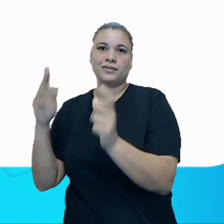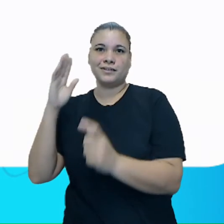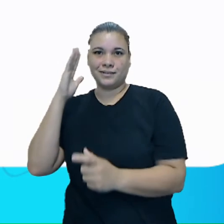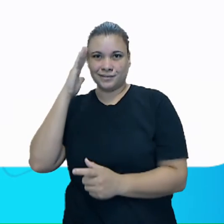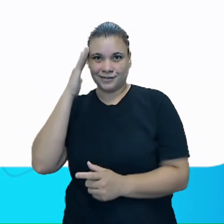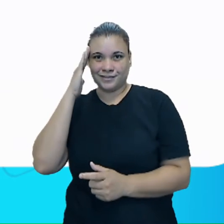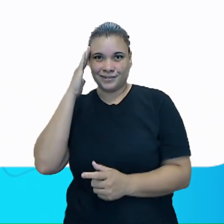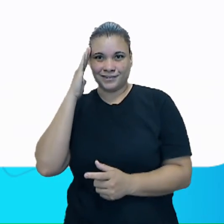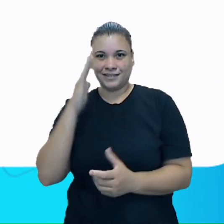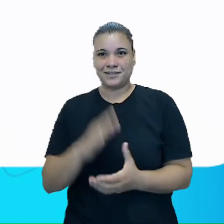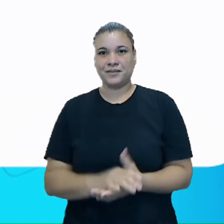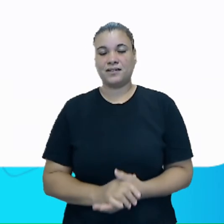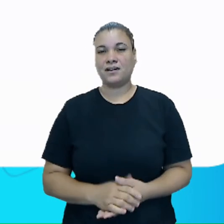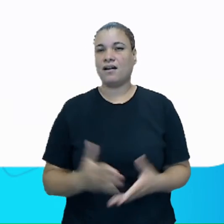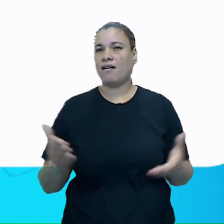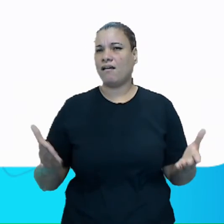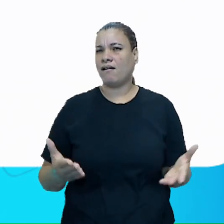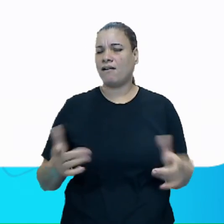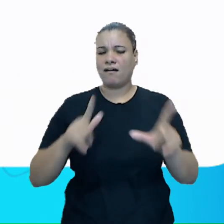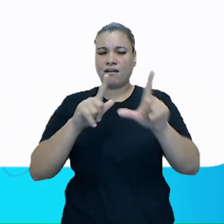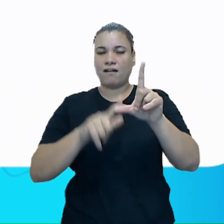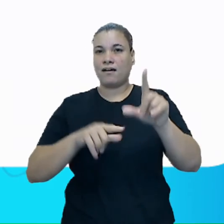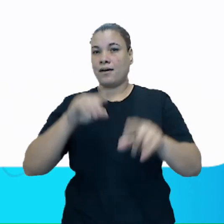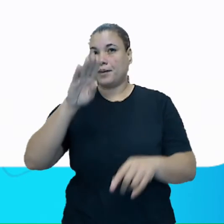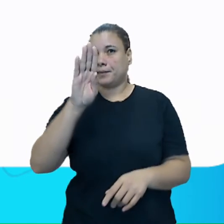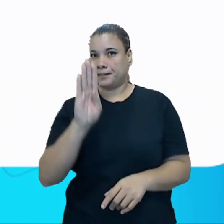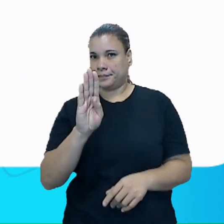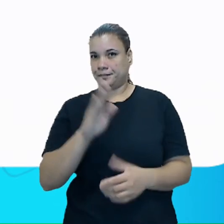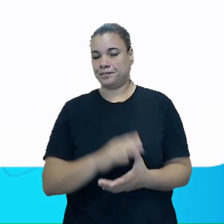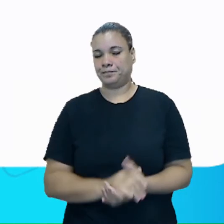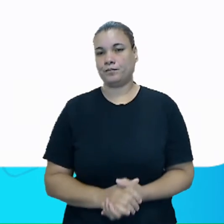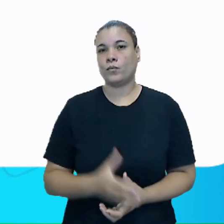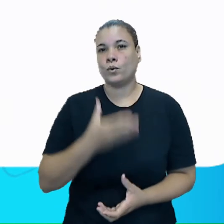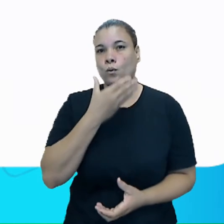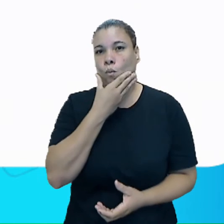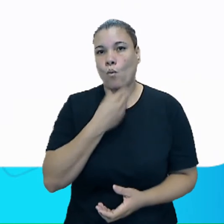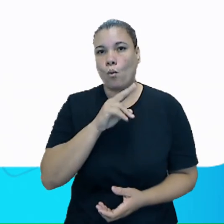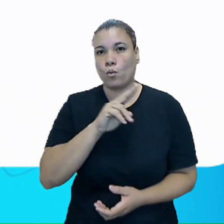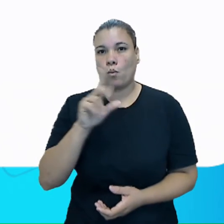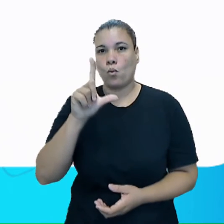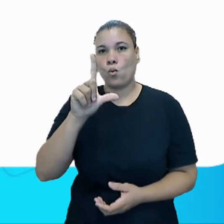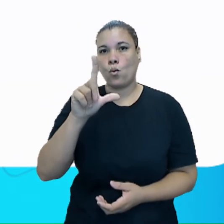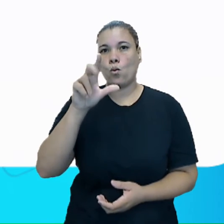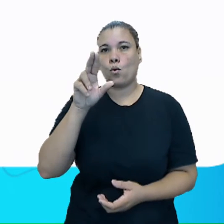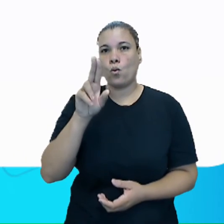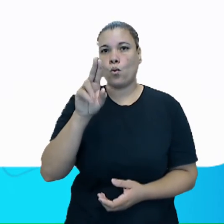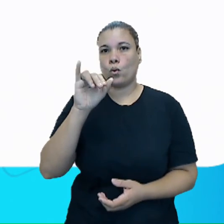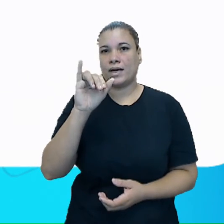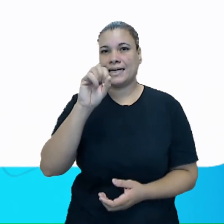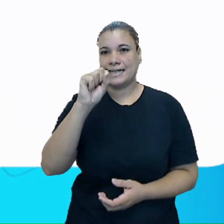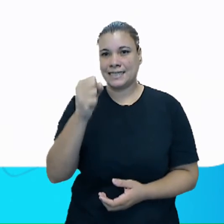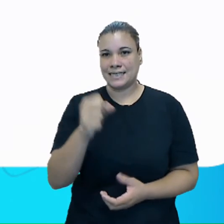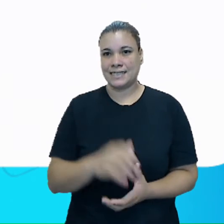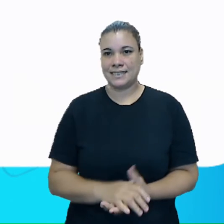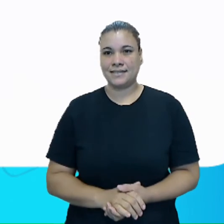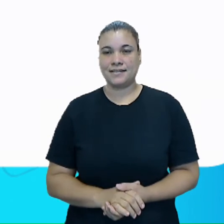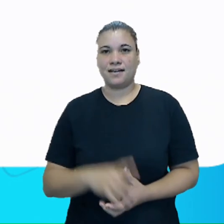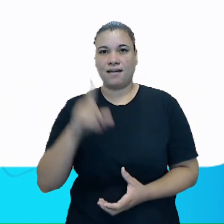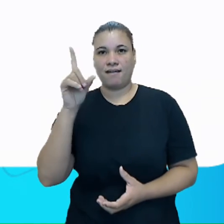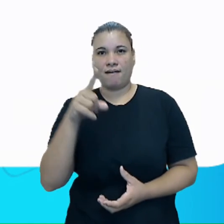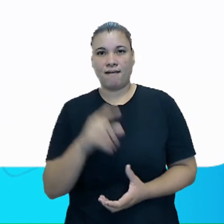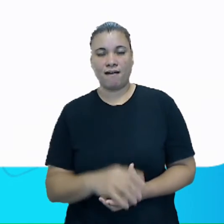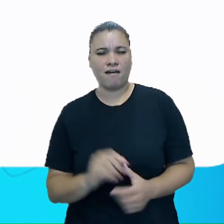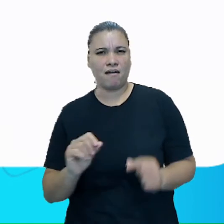gente entender de forma mais clara. Luiz Fernando é competente. Verbo é. Perceberam